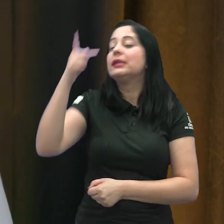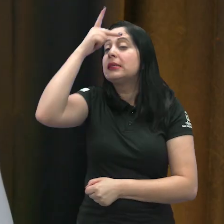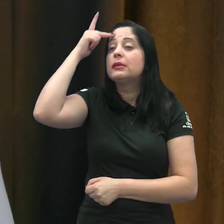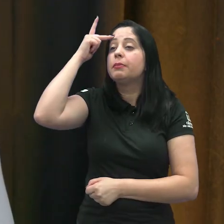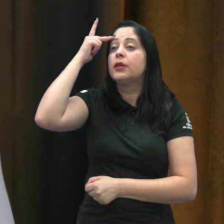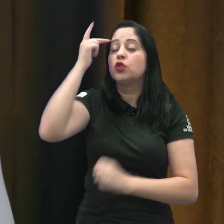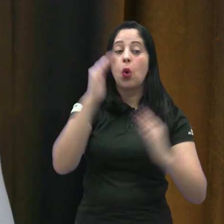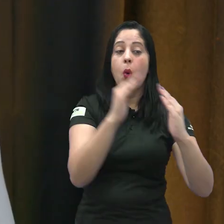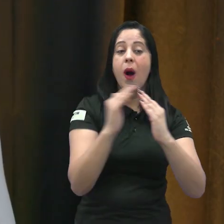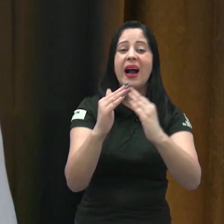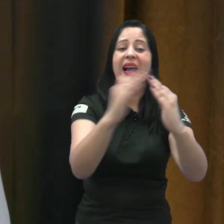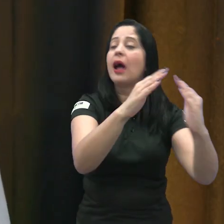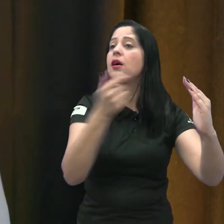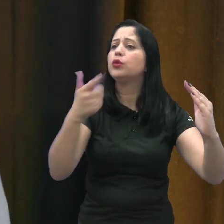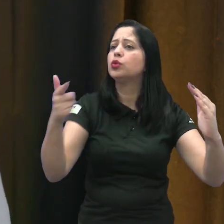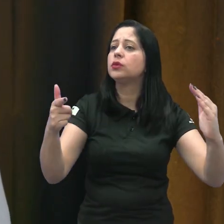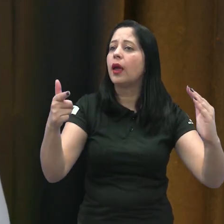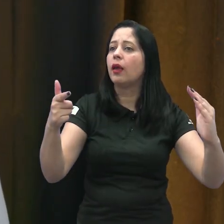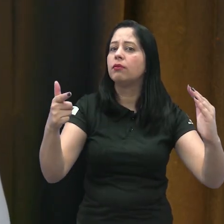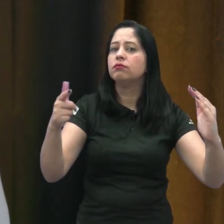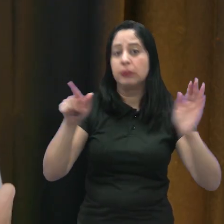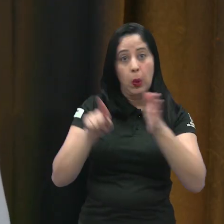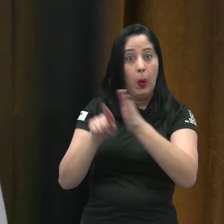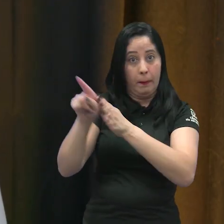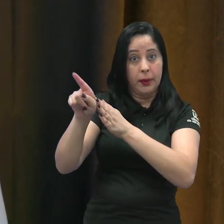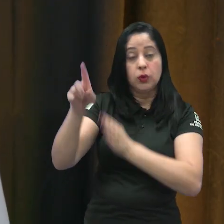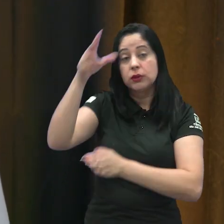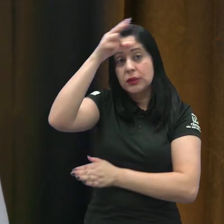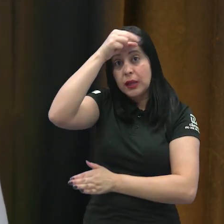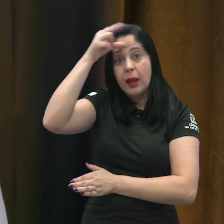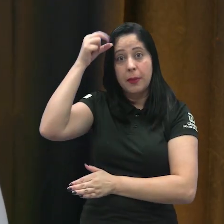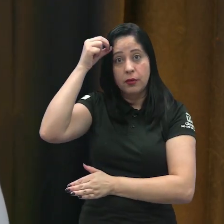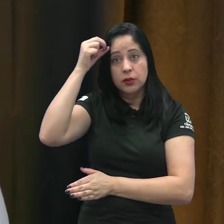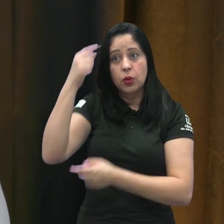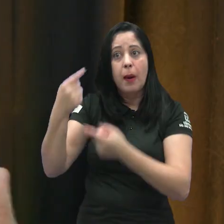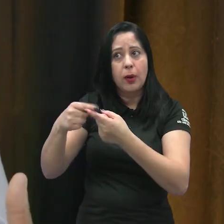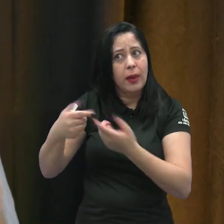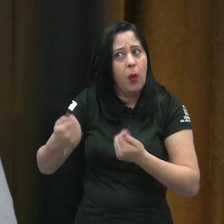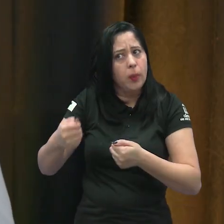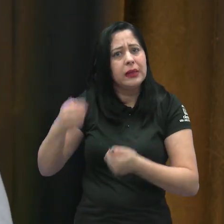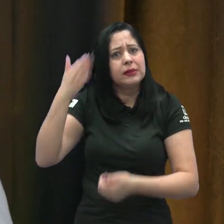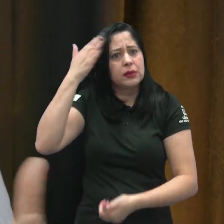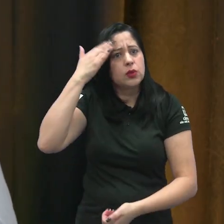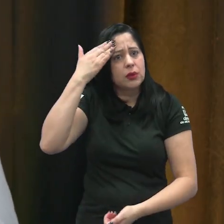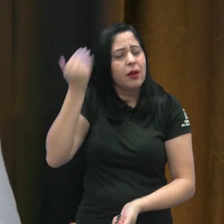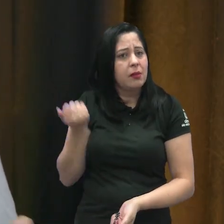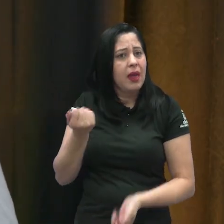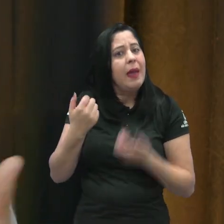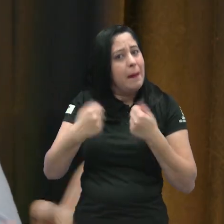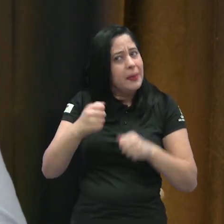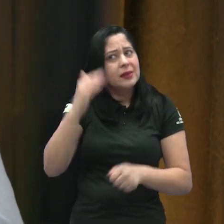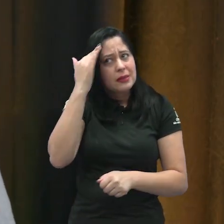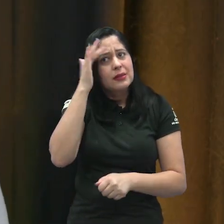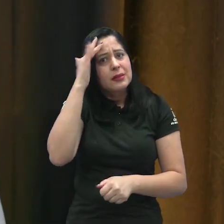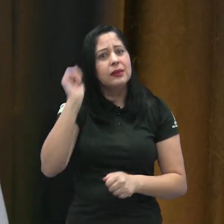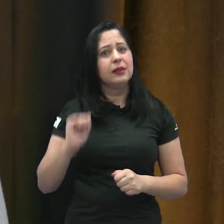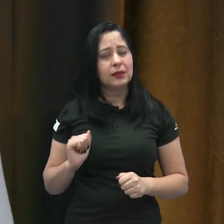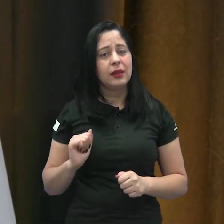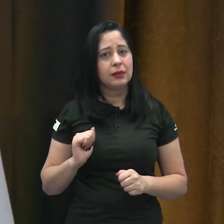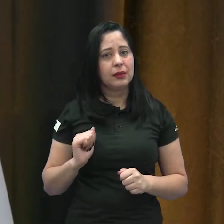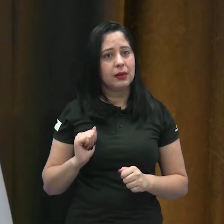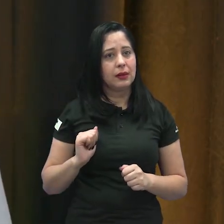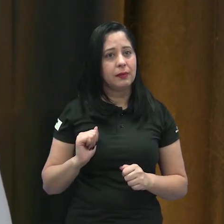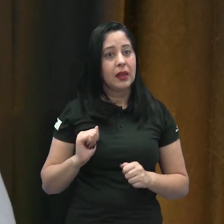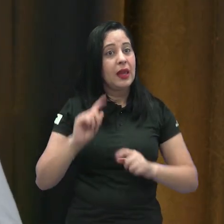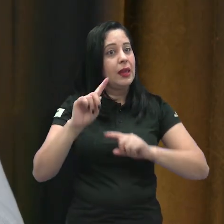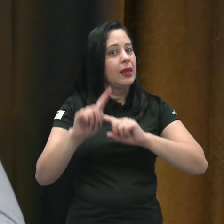a casa própria, enfim, para a gente ter, não é, assim, a base daquilo que está na realidade